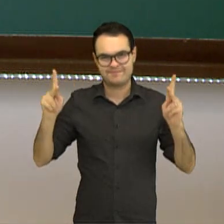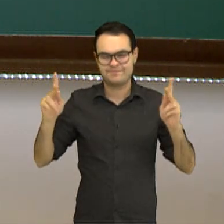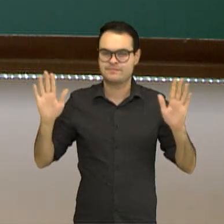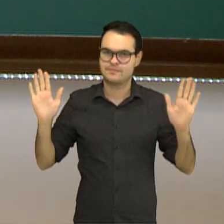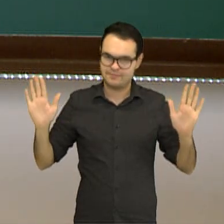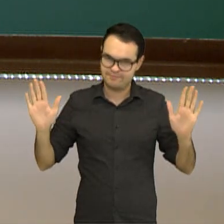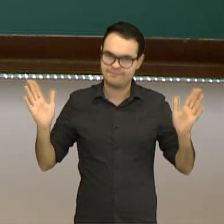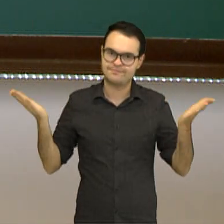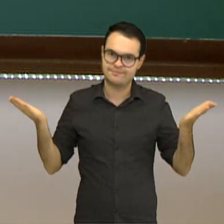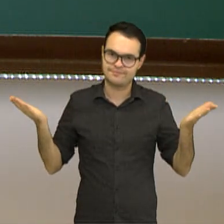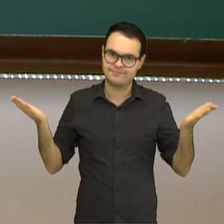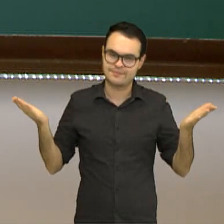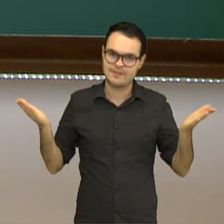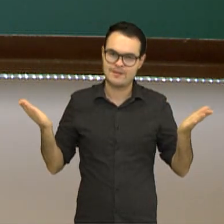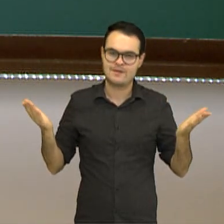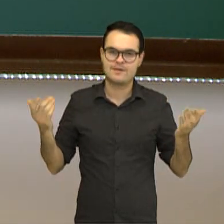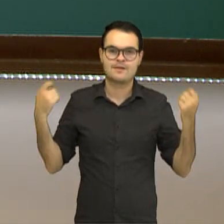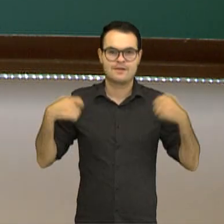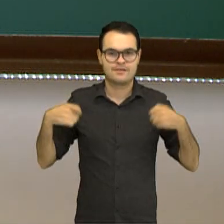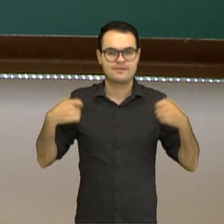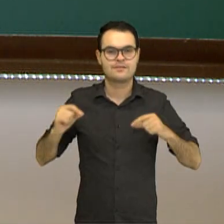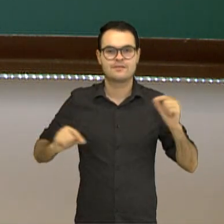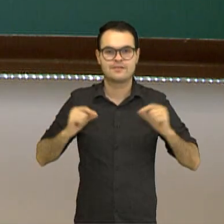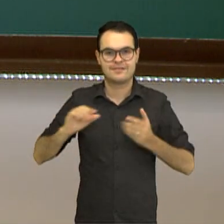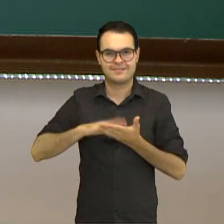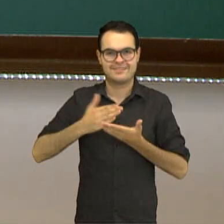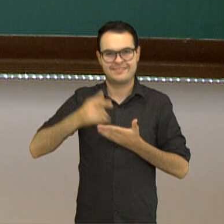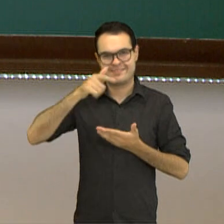é claro, né? Vamos nos despedir com o nosso